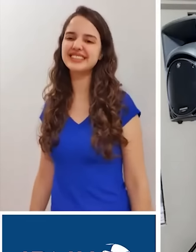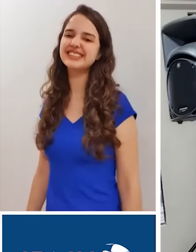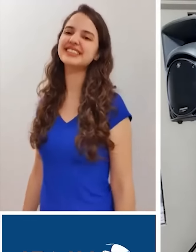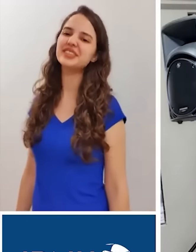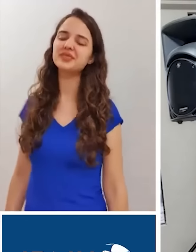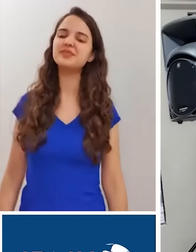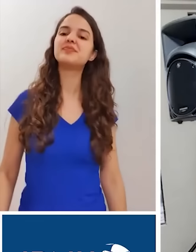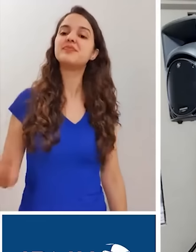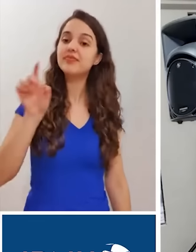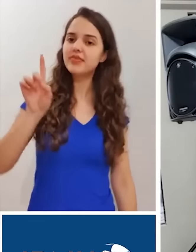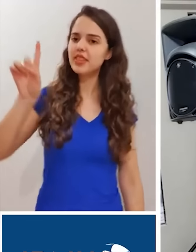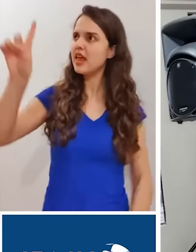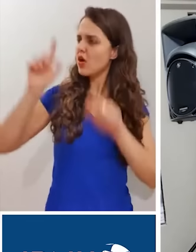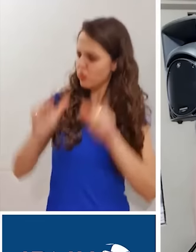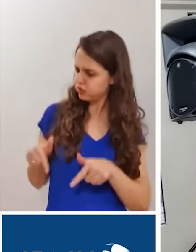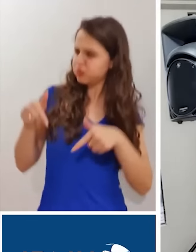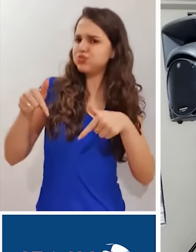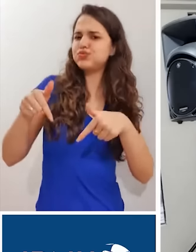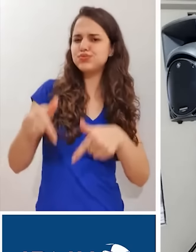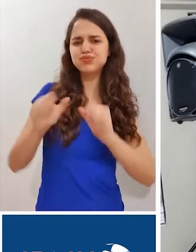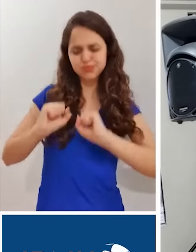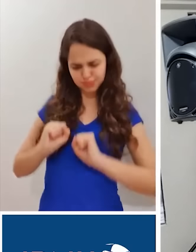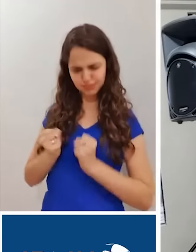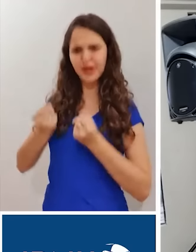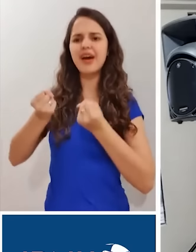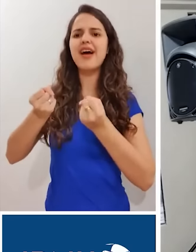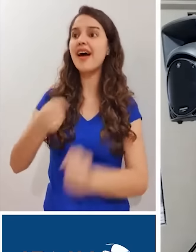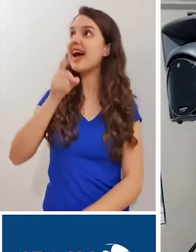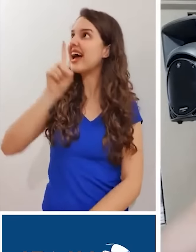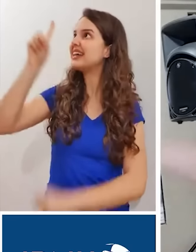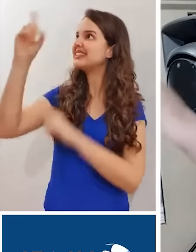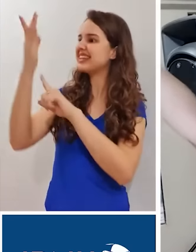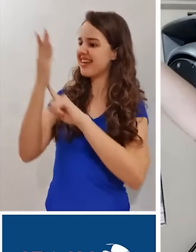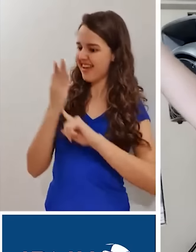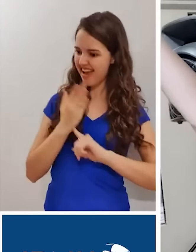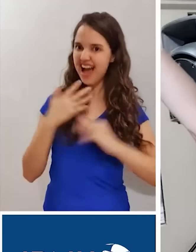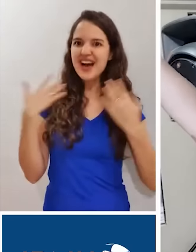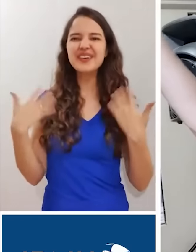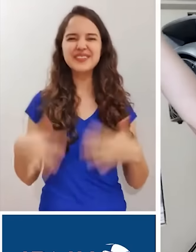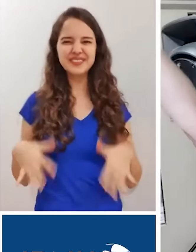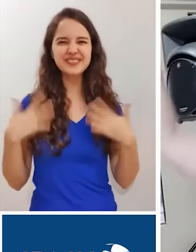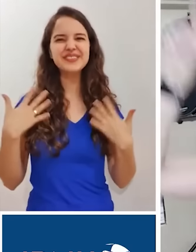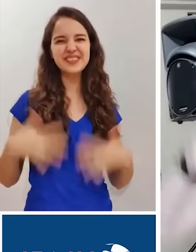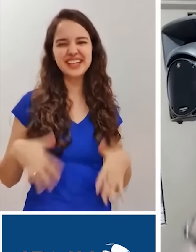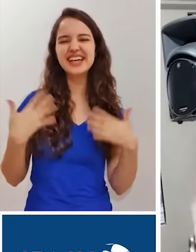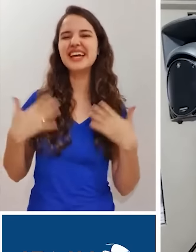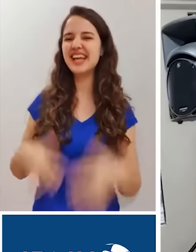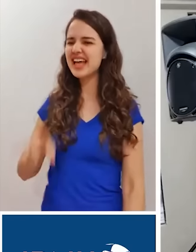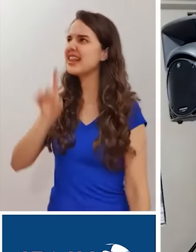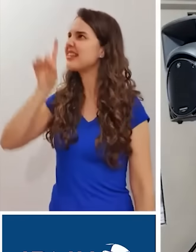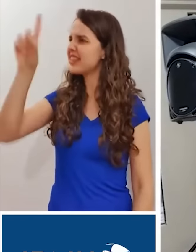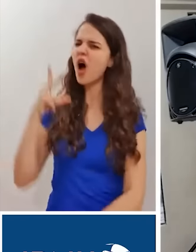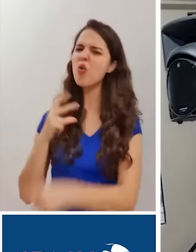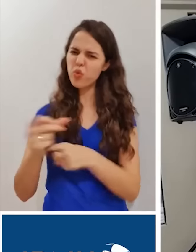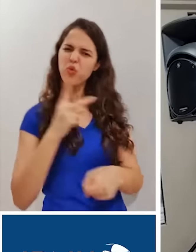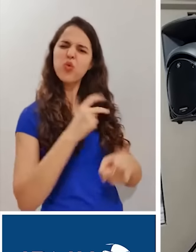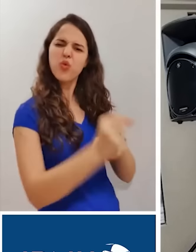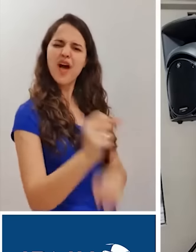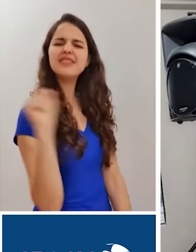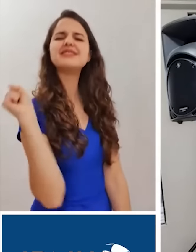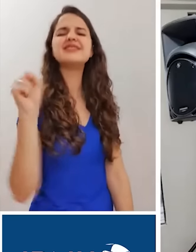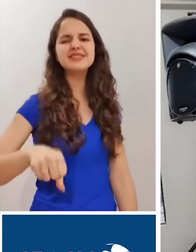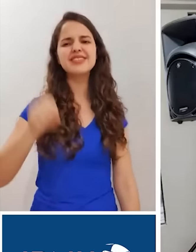Deus está lutando ele é por nós ele triunfou sim ele